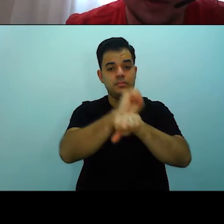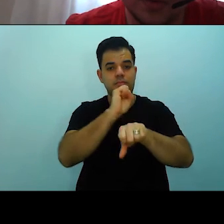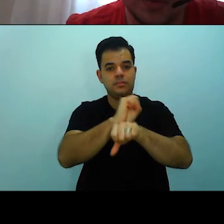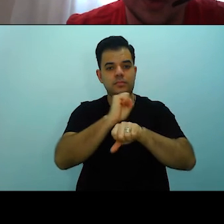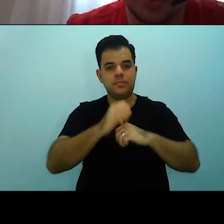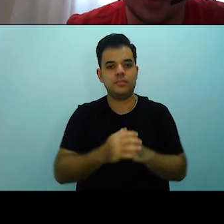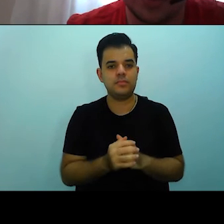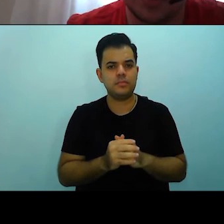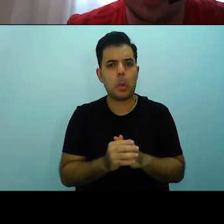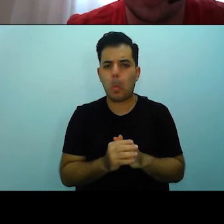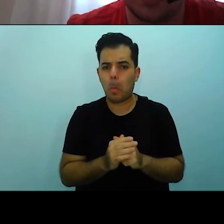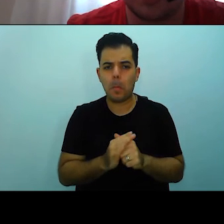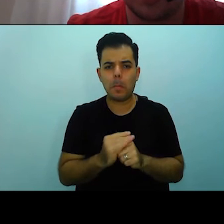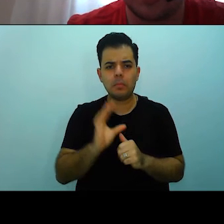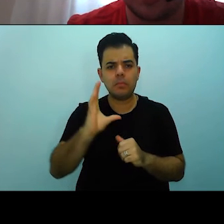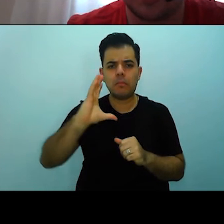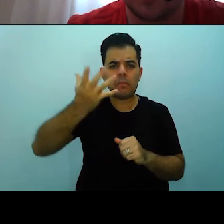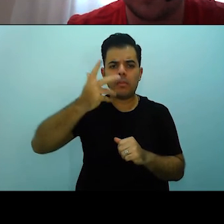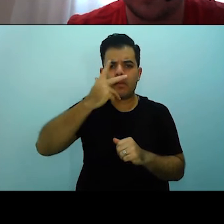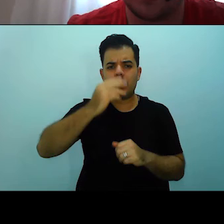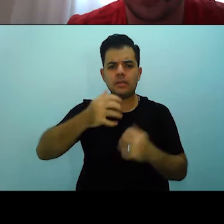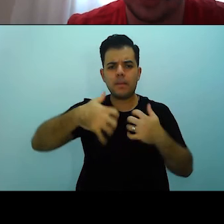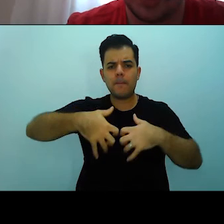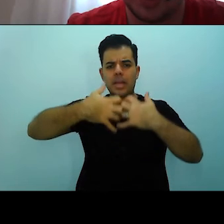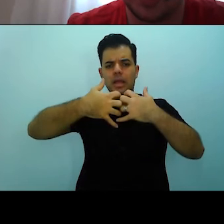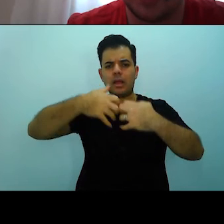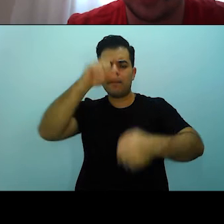Ele travou, não sei por quê.